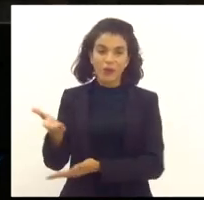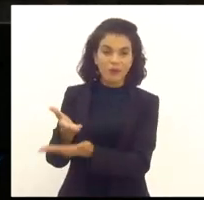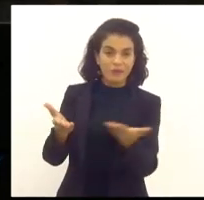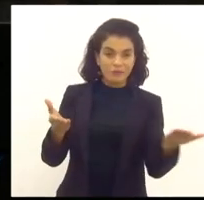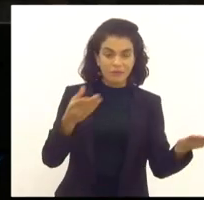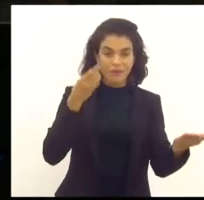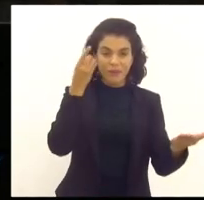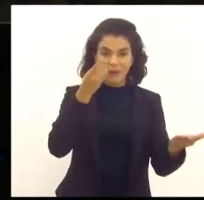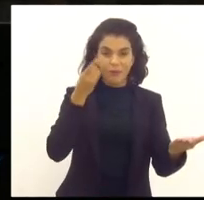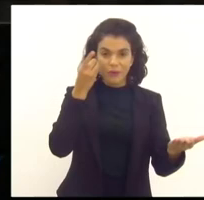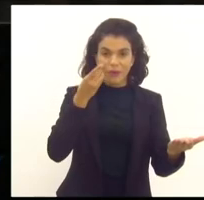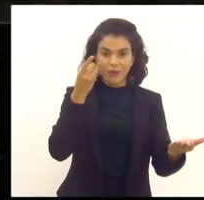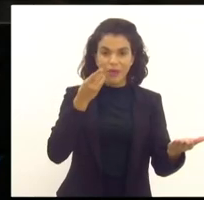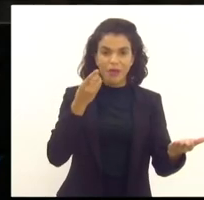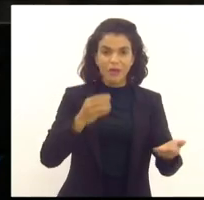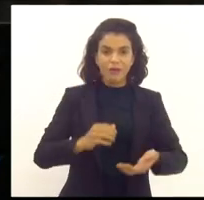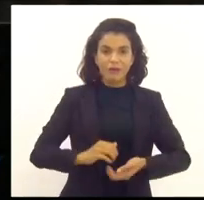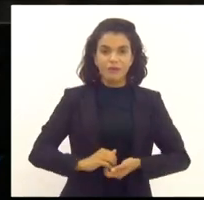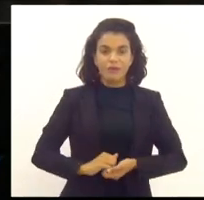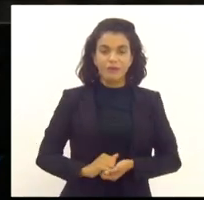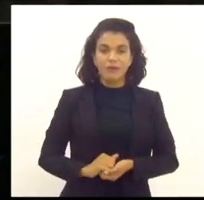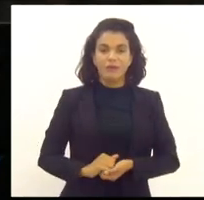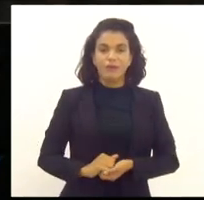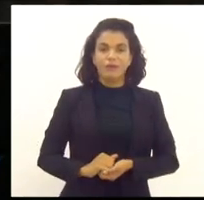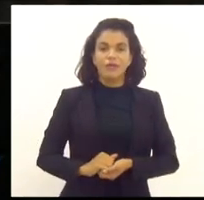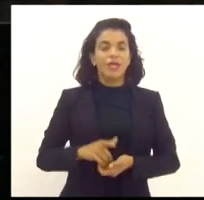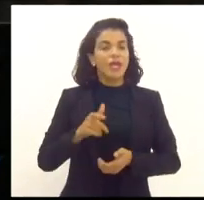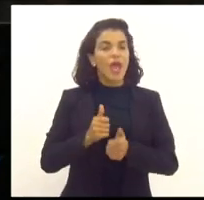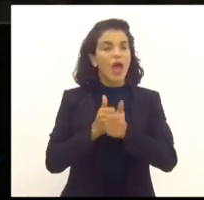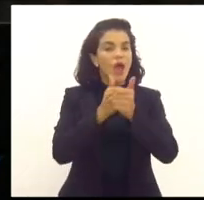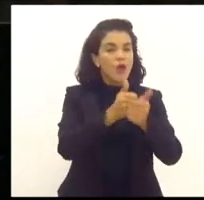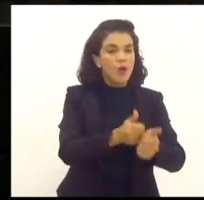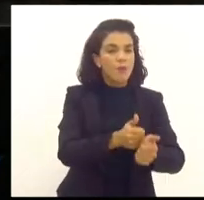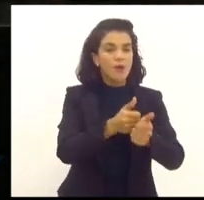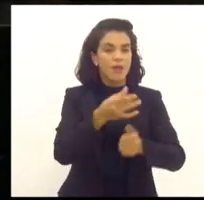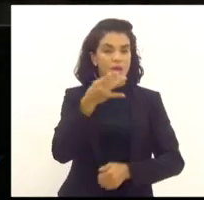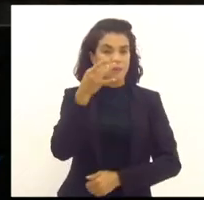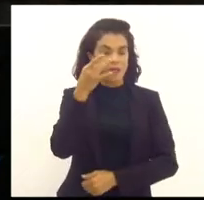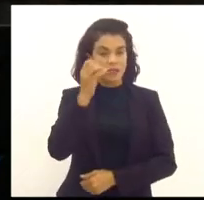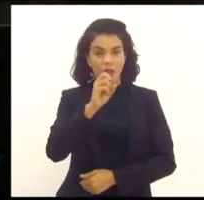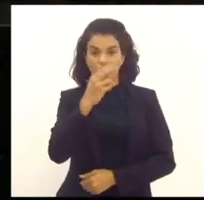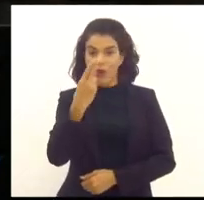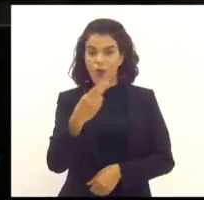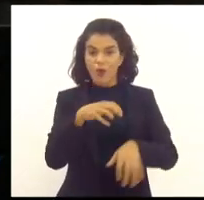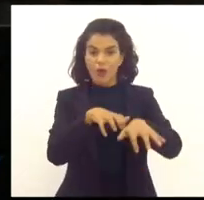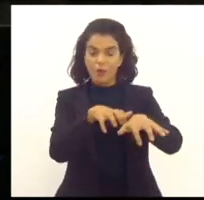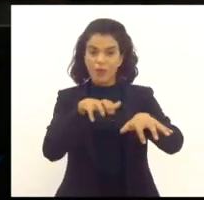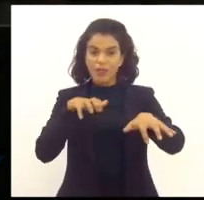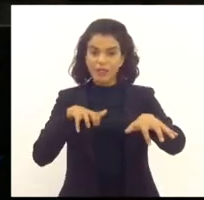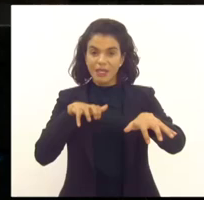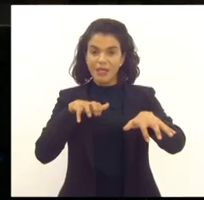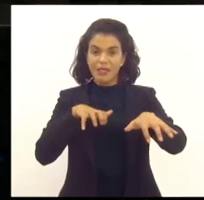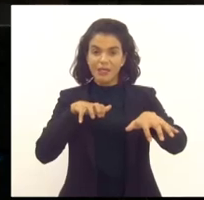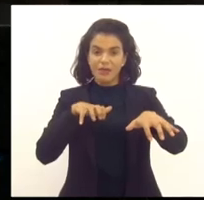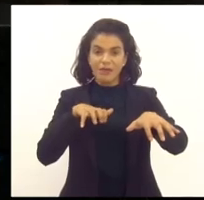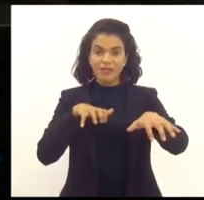que nos acompanham de forma presencial ou remota